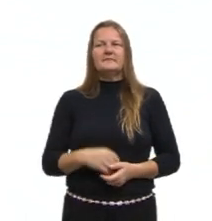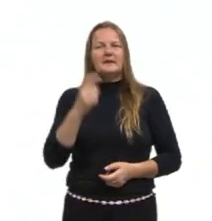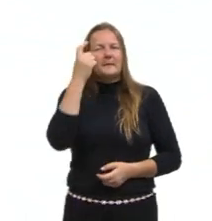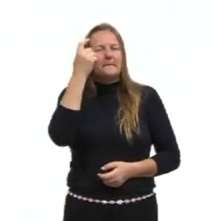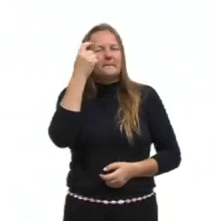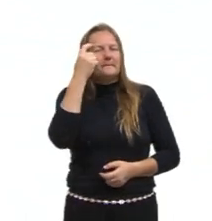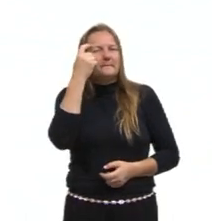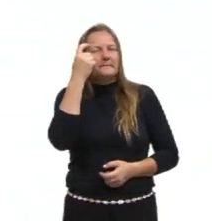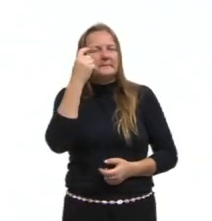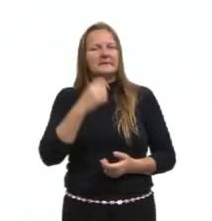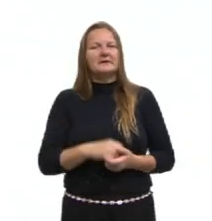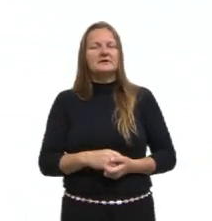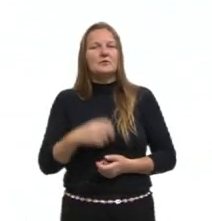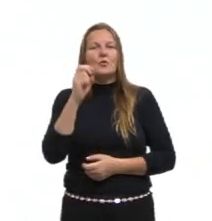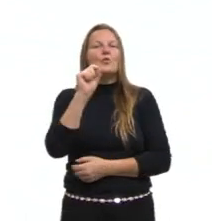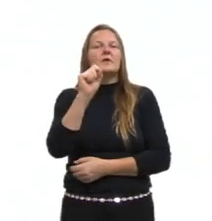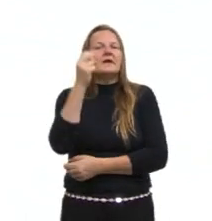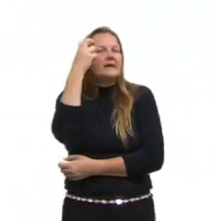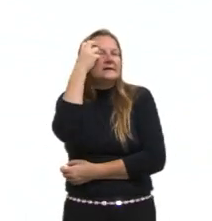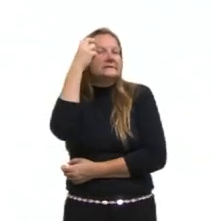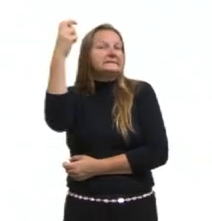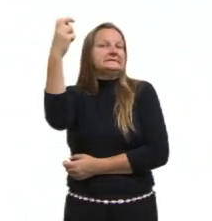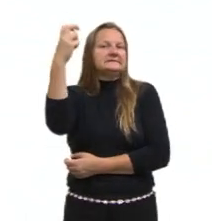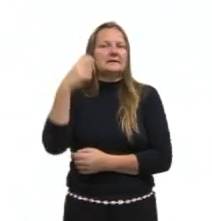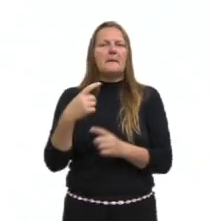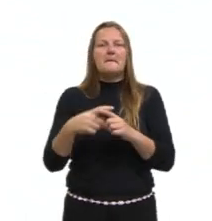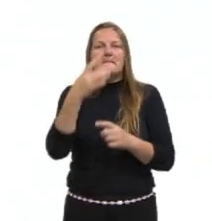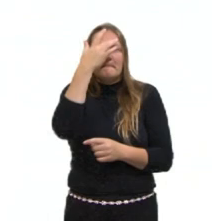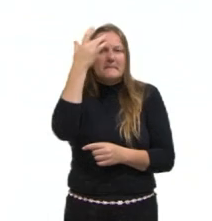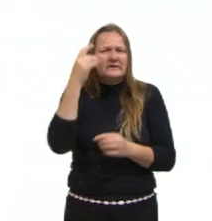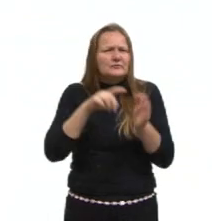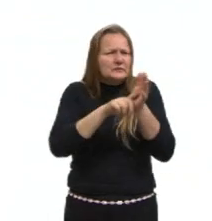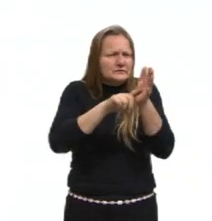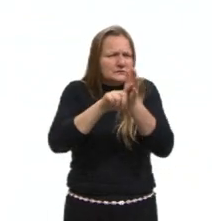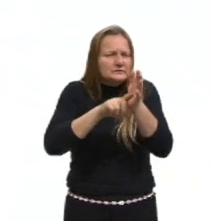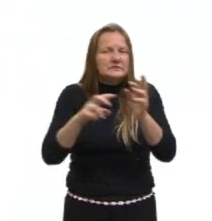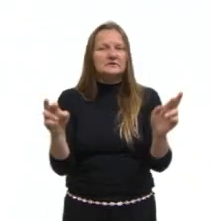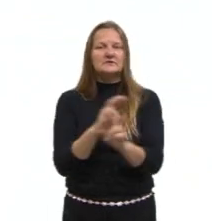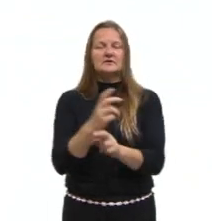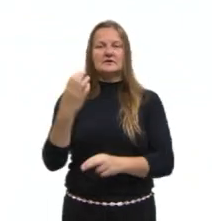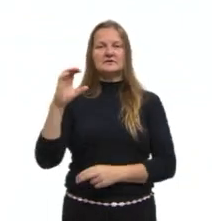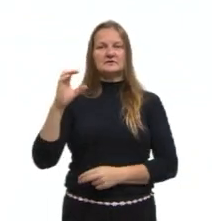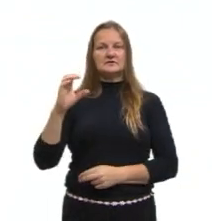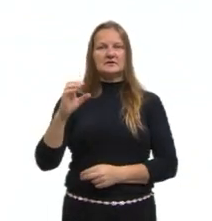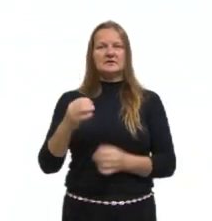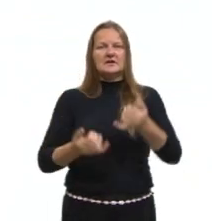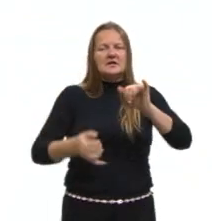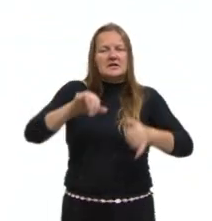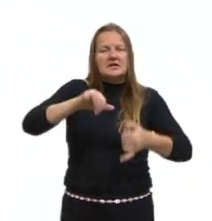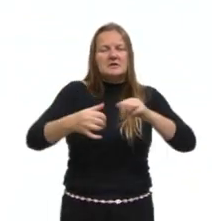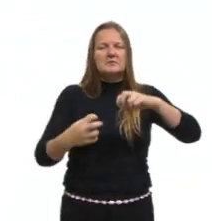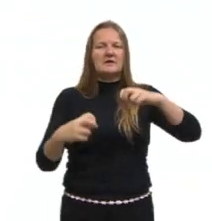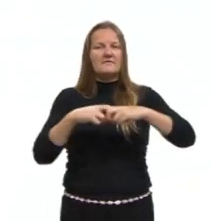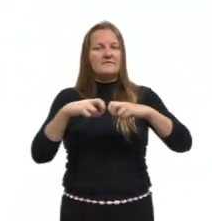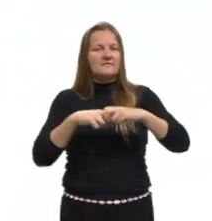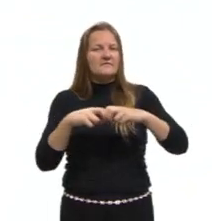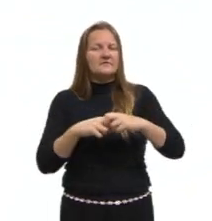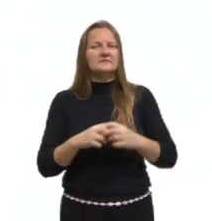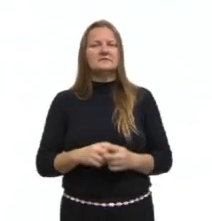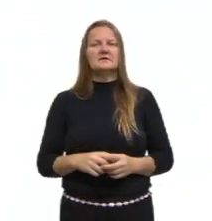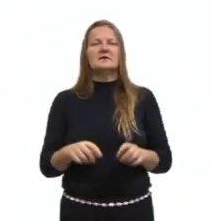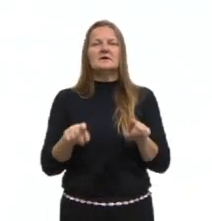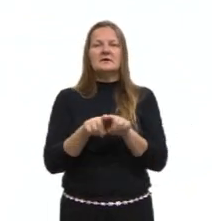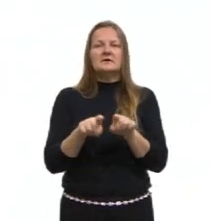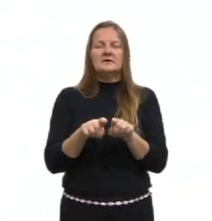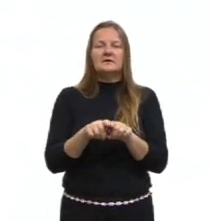essa questão da inteligência né que são pessoas que estavam relacionadas então com a ciência com a química com a física e até